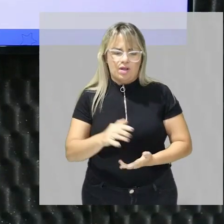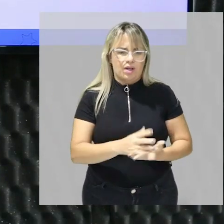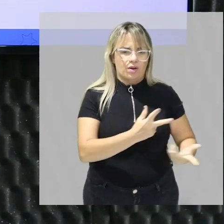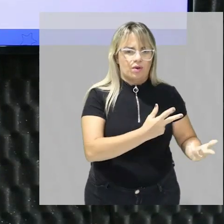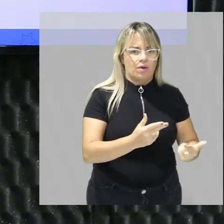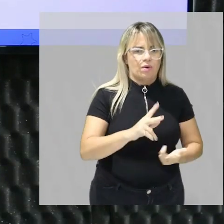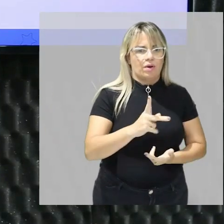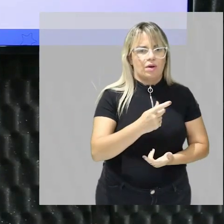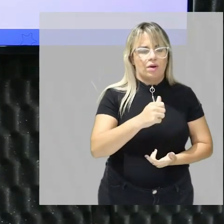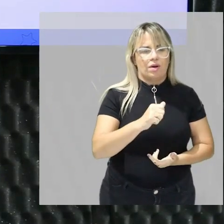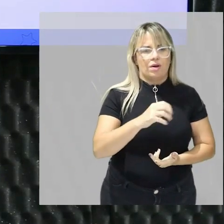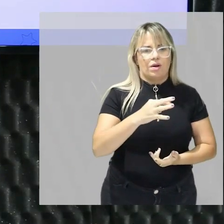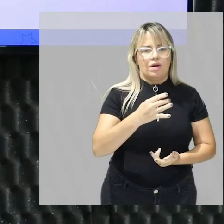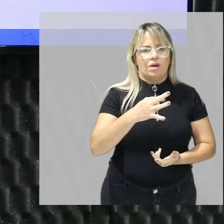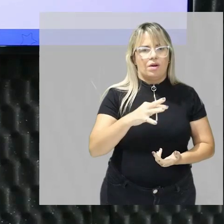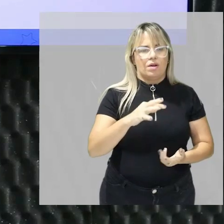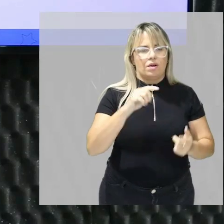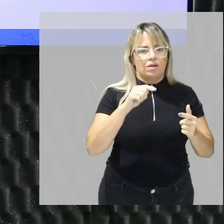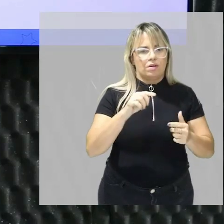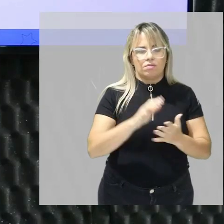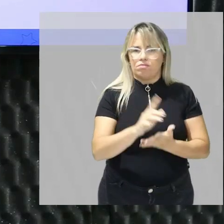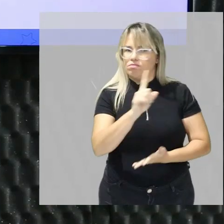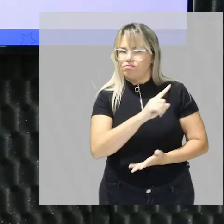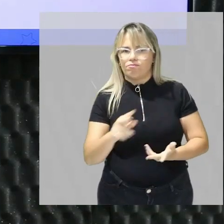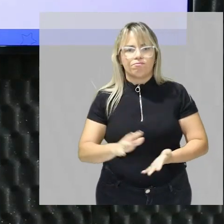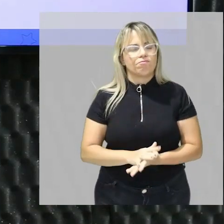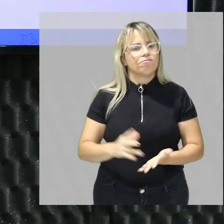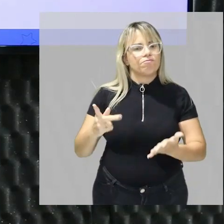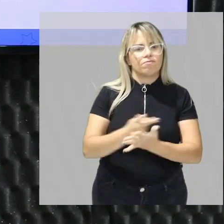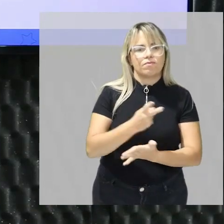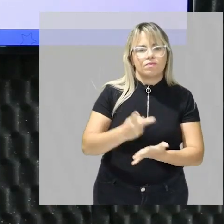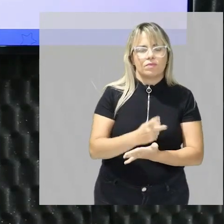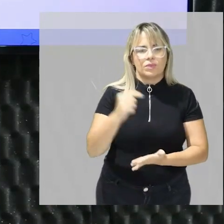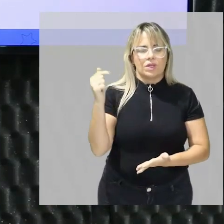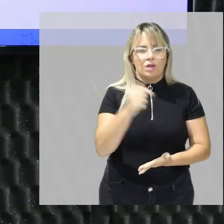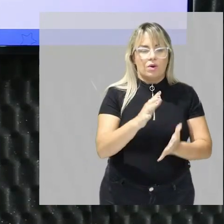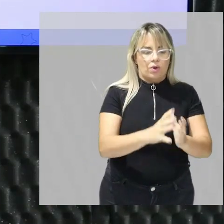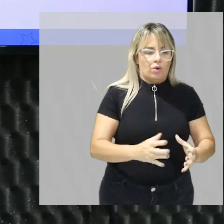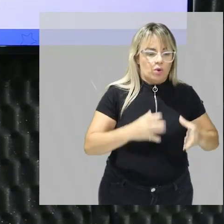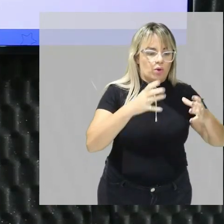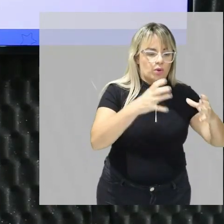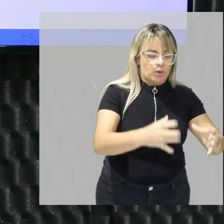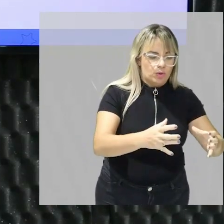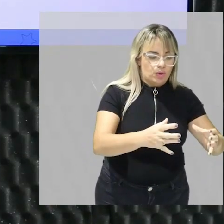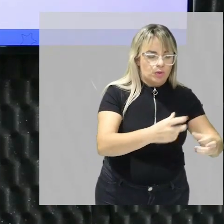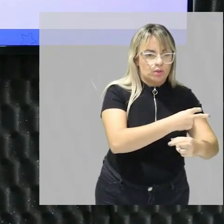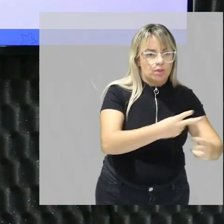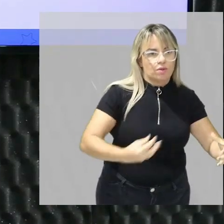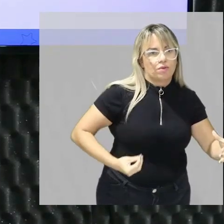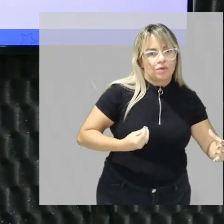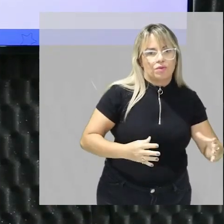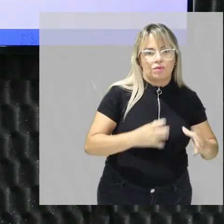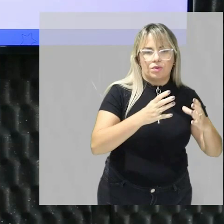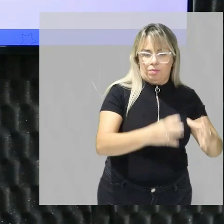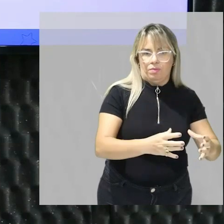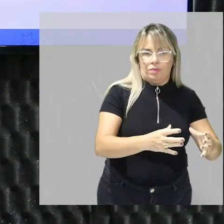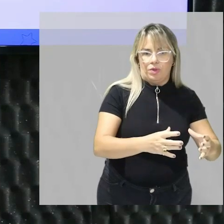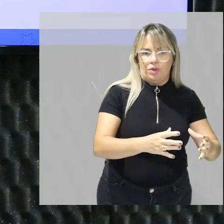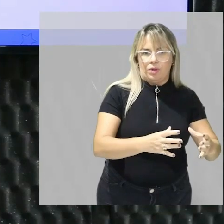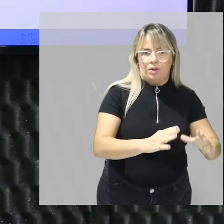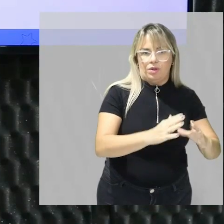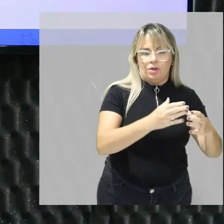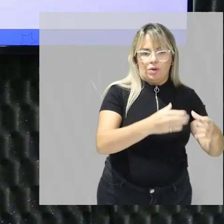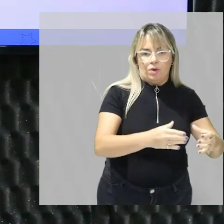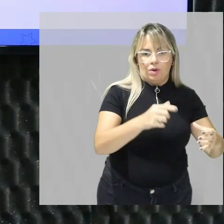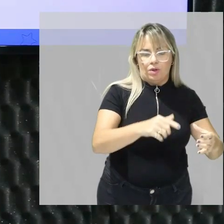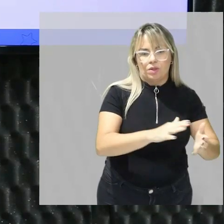errado. Habitat não é hábito, tá, gente? Habitat é o local onde o indivíduo mora, certo?